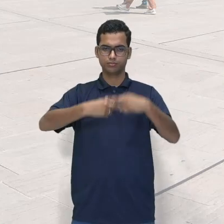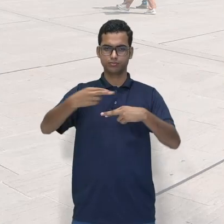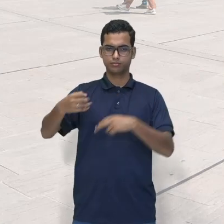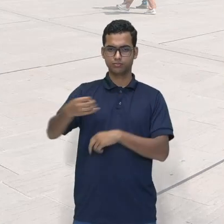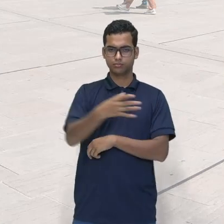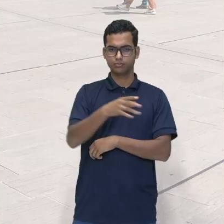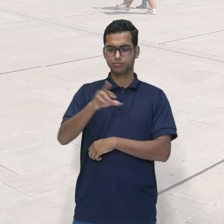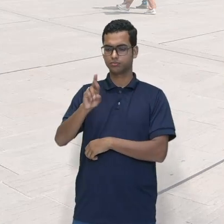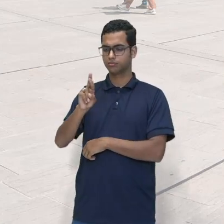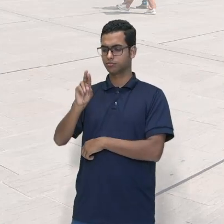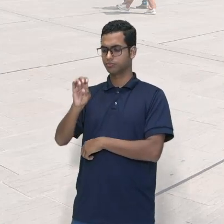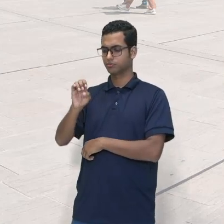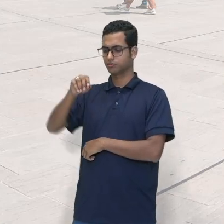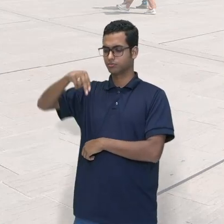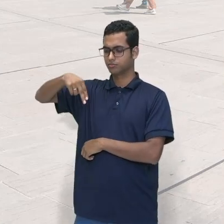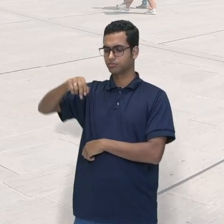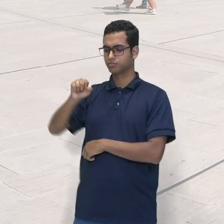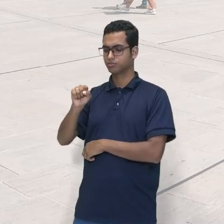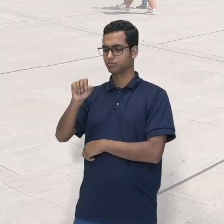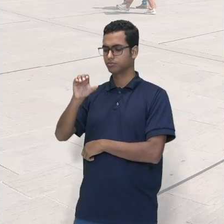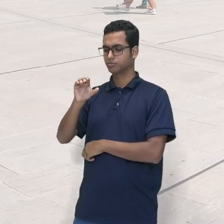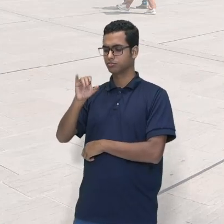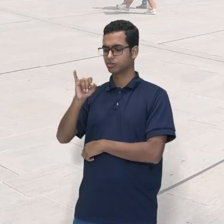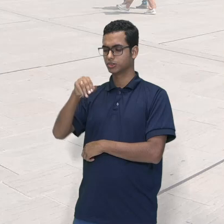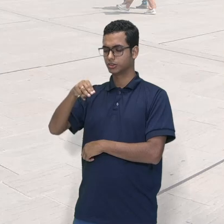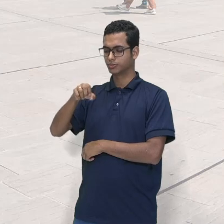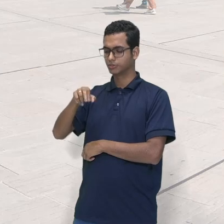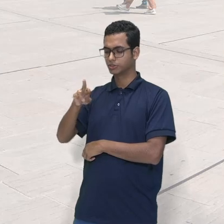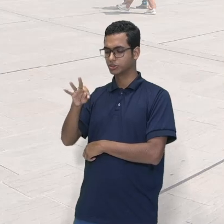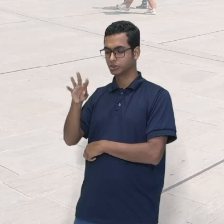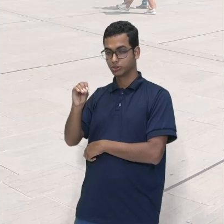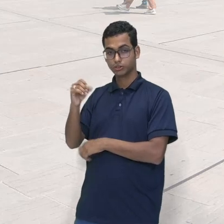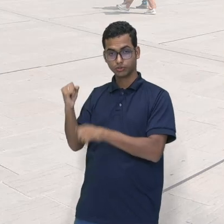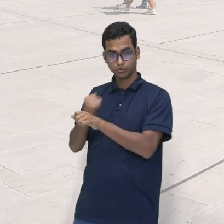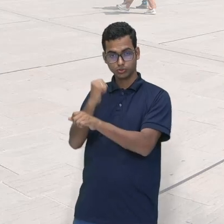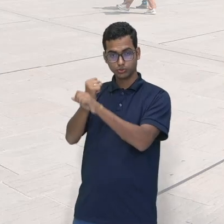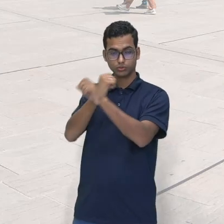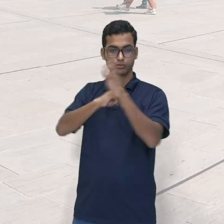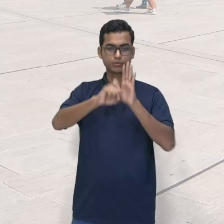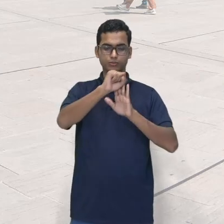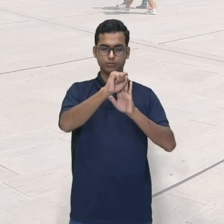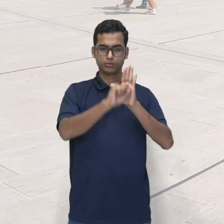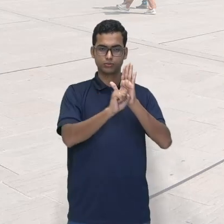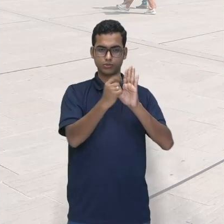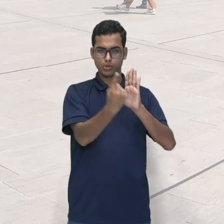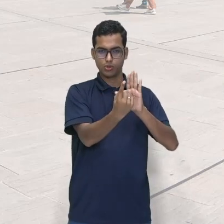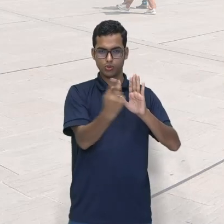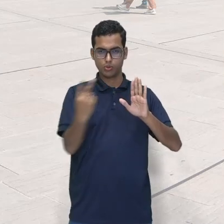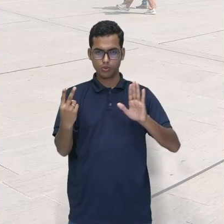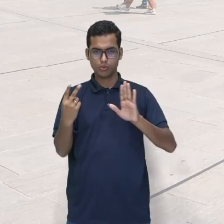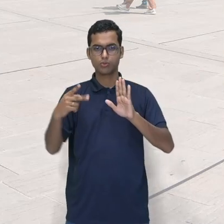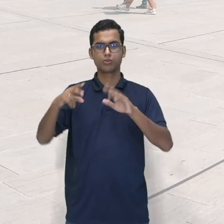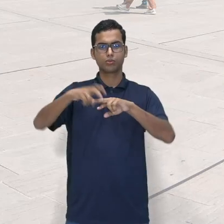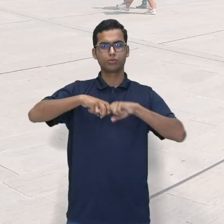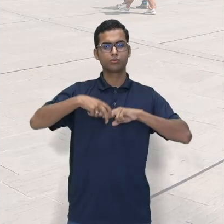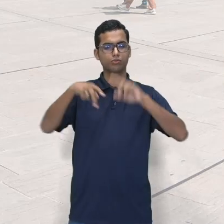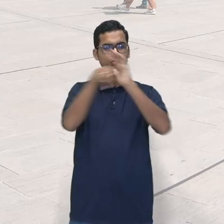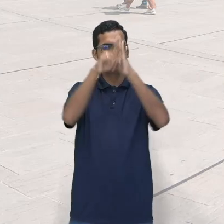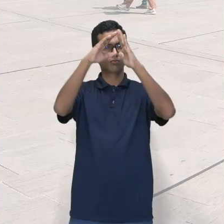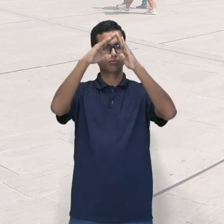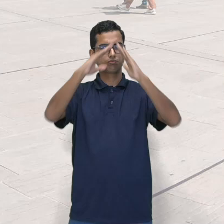construída por volta do século XII, mas por conta da presença de mármore na sua fachada, mármores